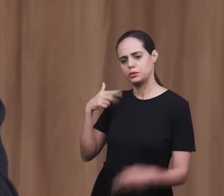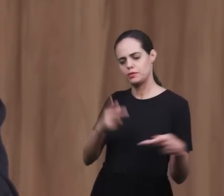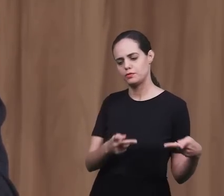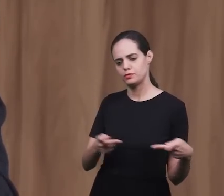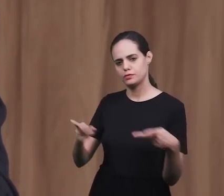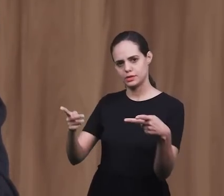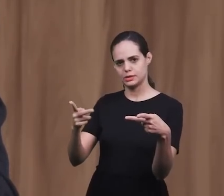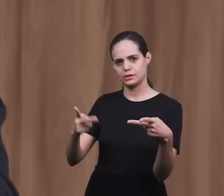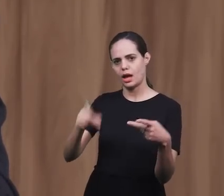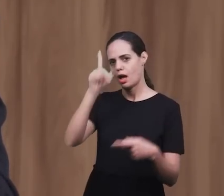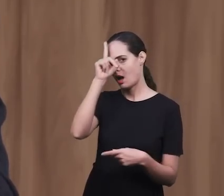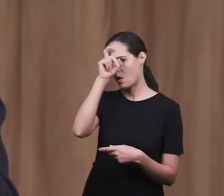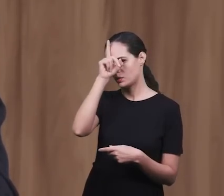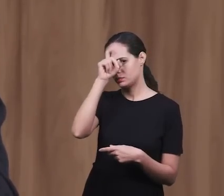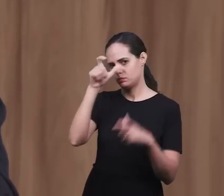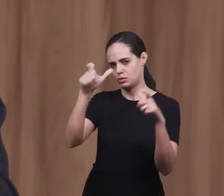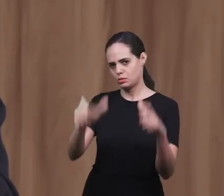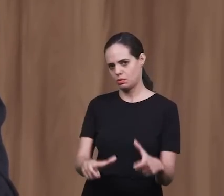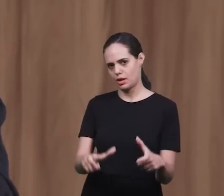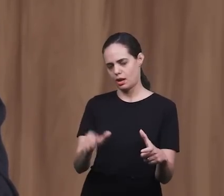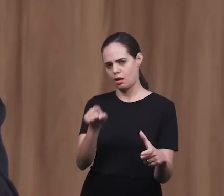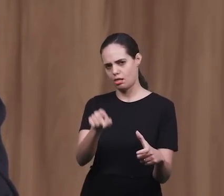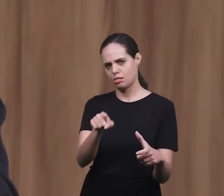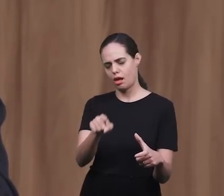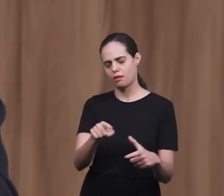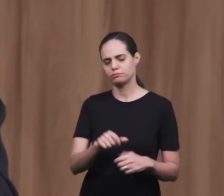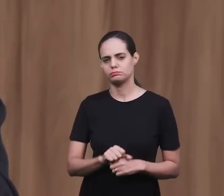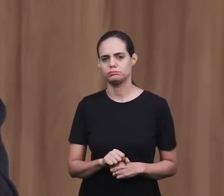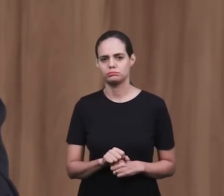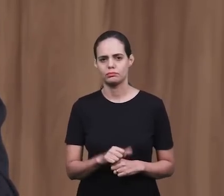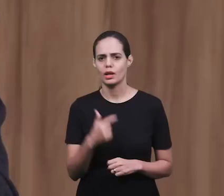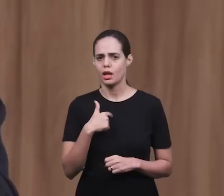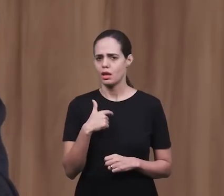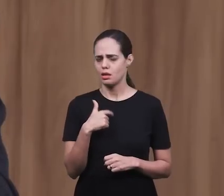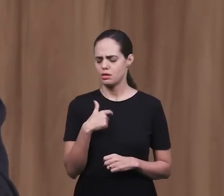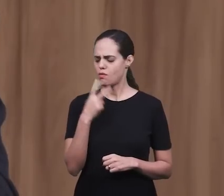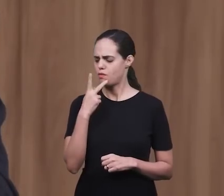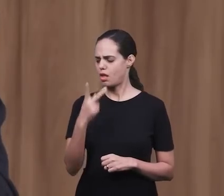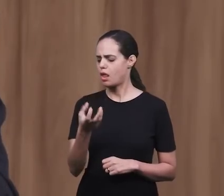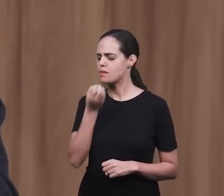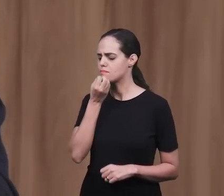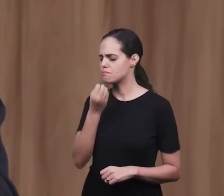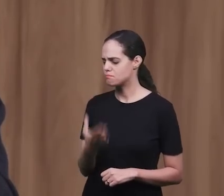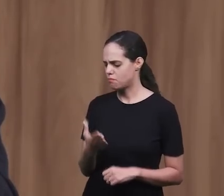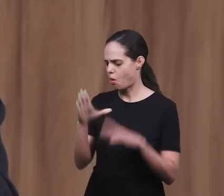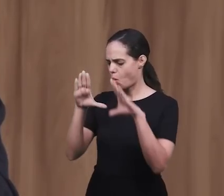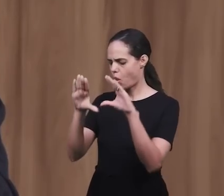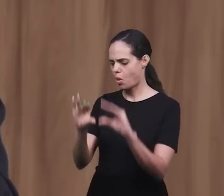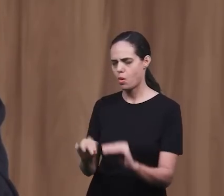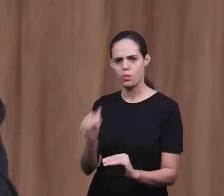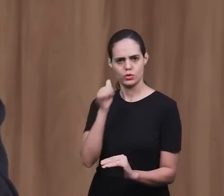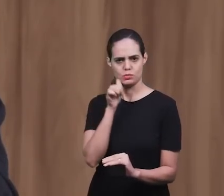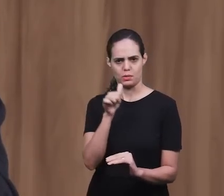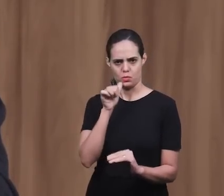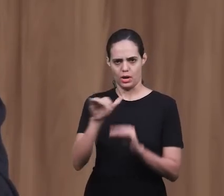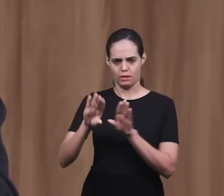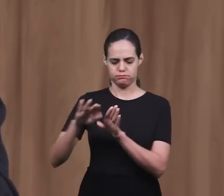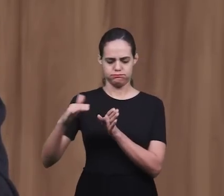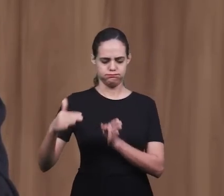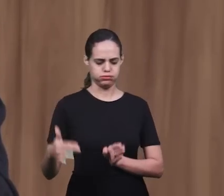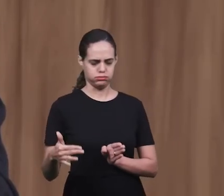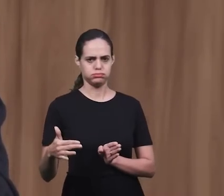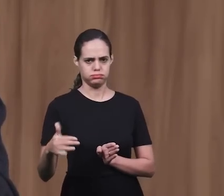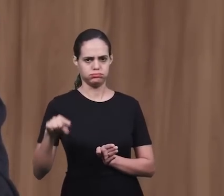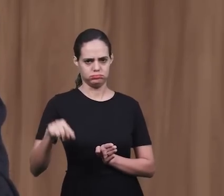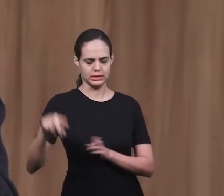recepcionista, e cumprimentei, dei boa noite, cumprimentei, pedi licença para falar